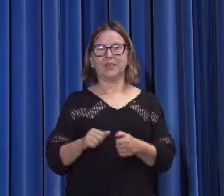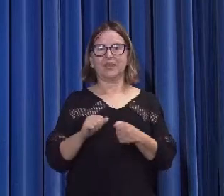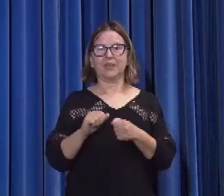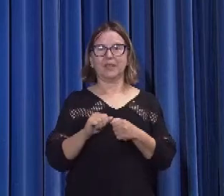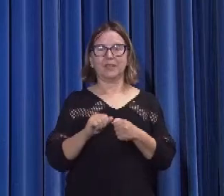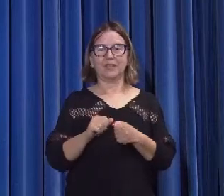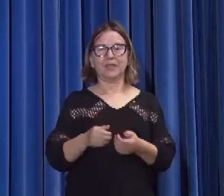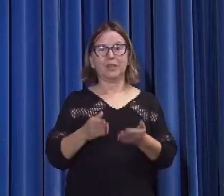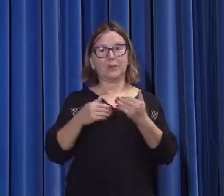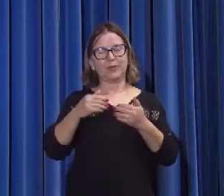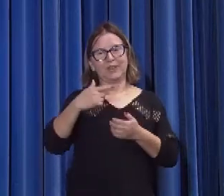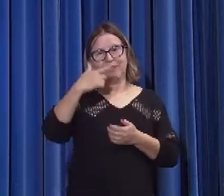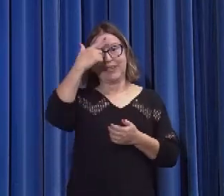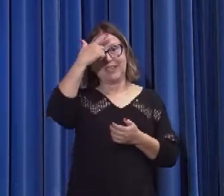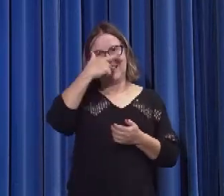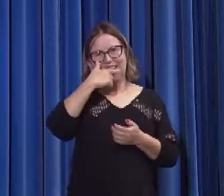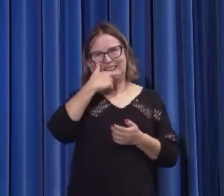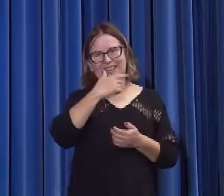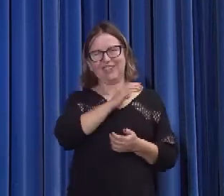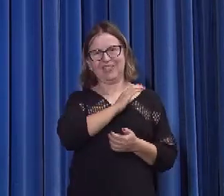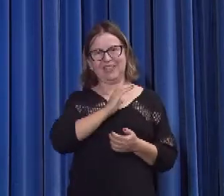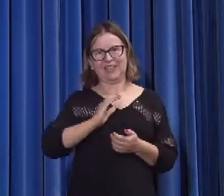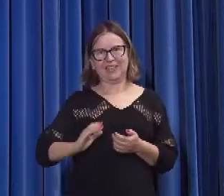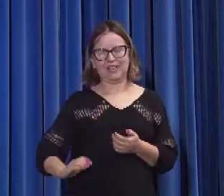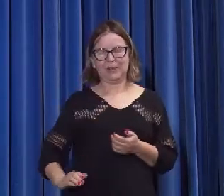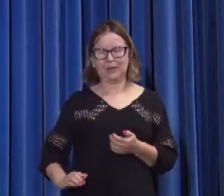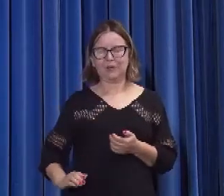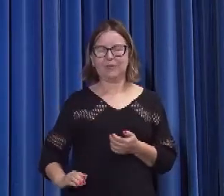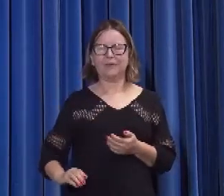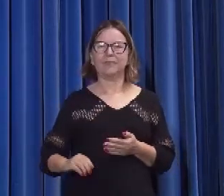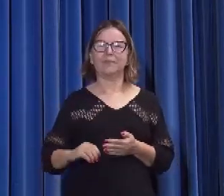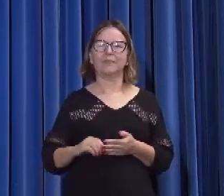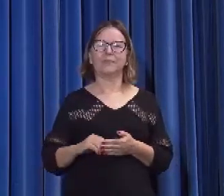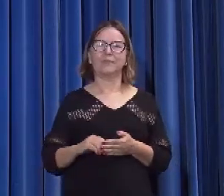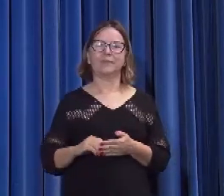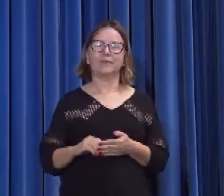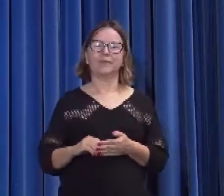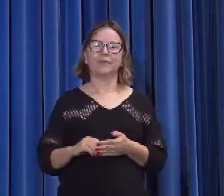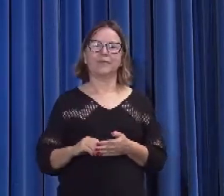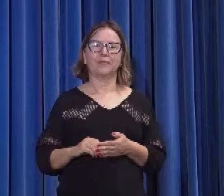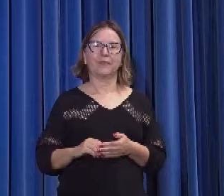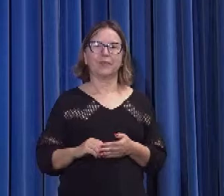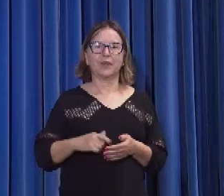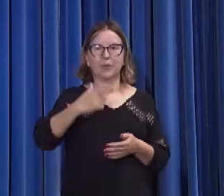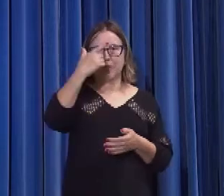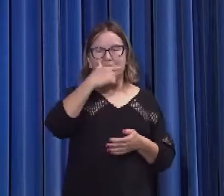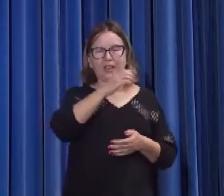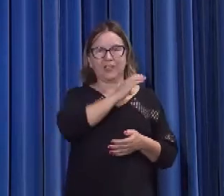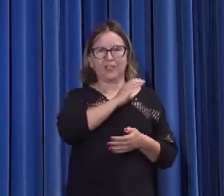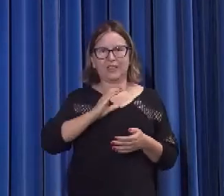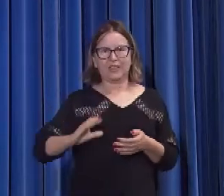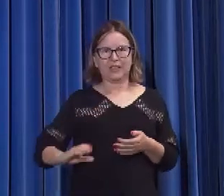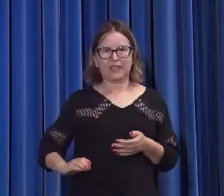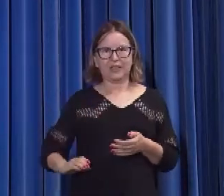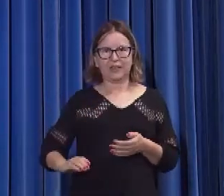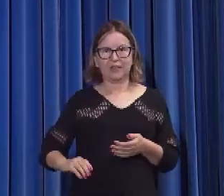Cristo. O caráter de Cristo não vai ser forjado em mim e em você